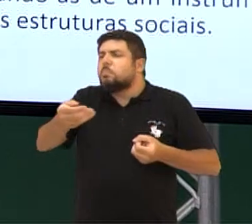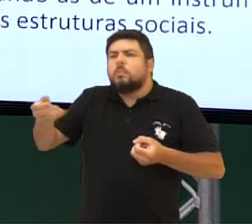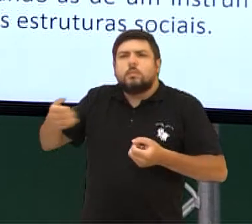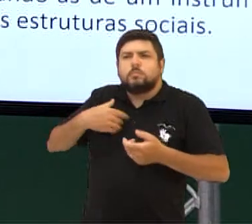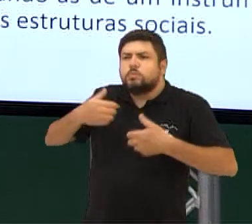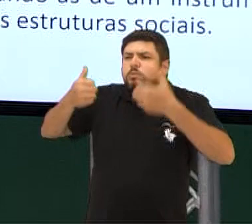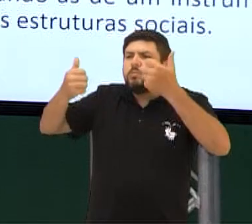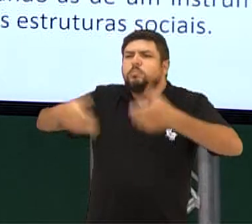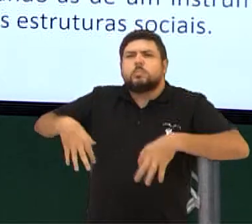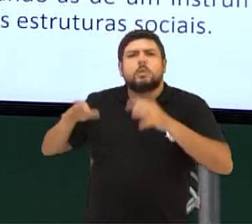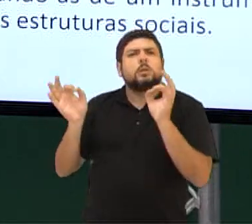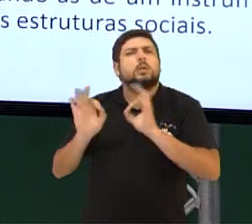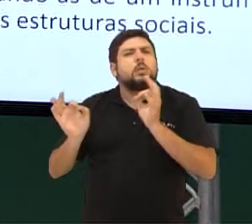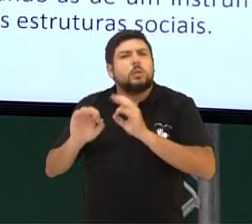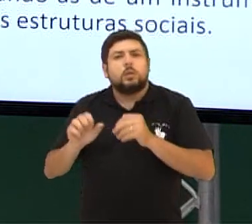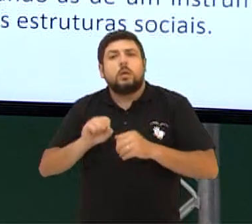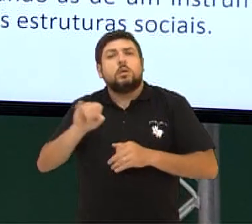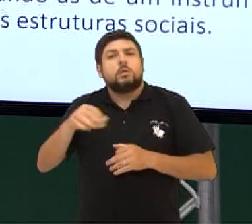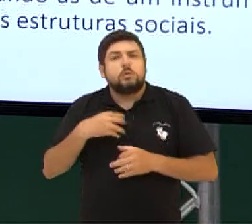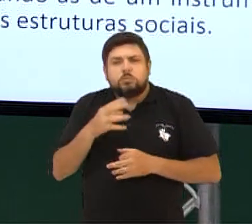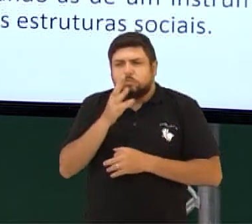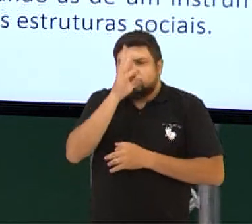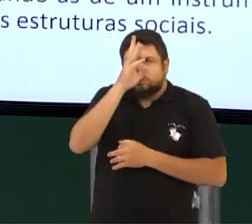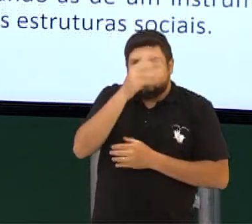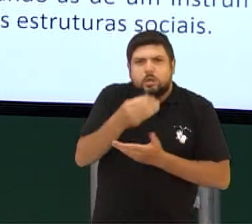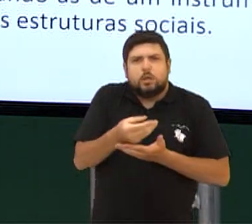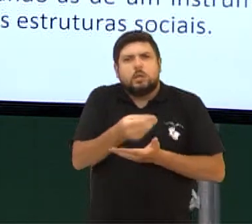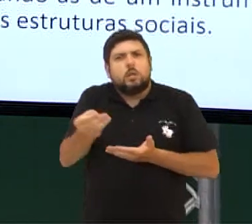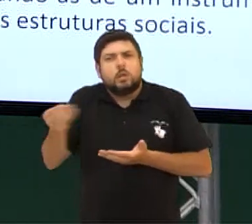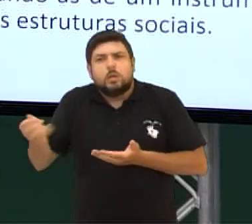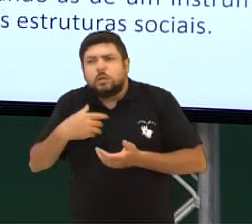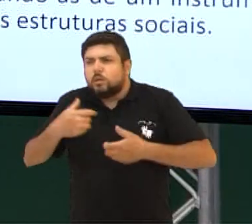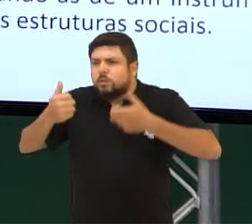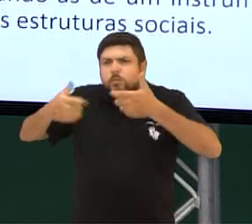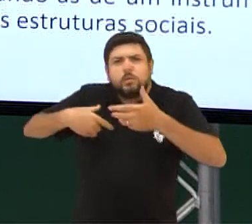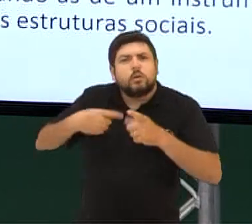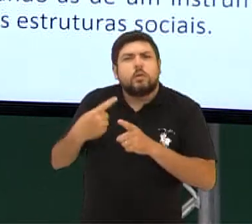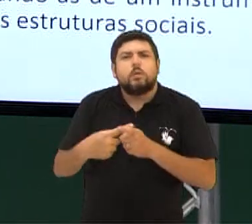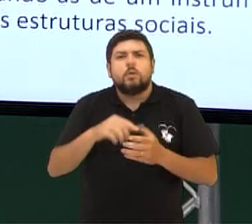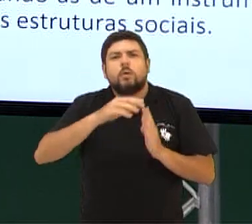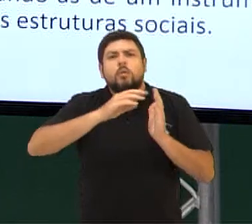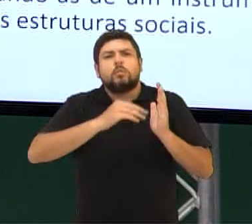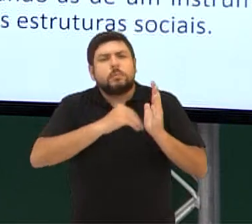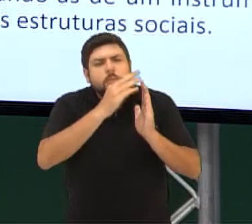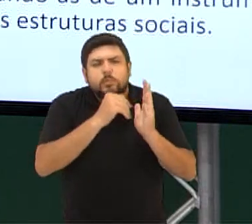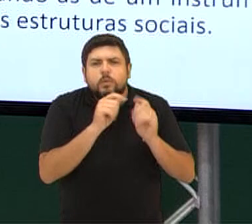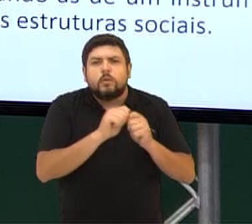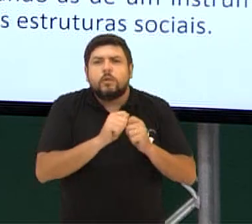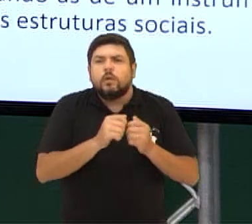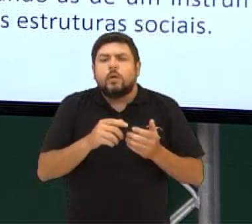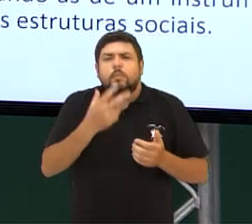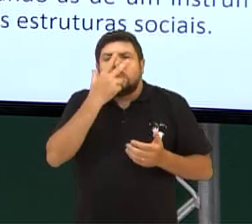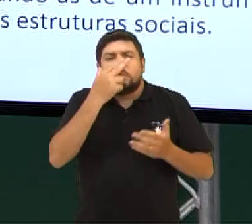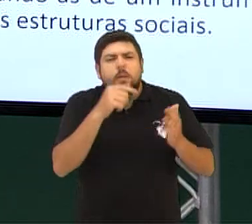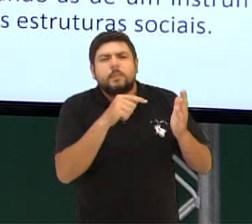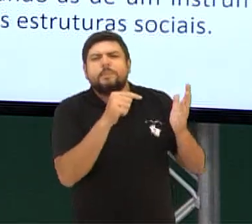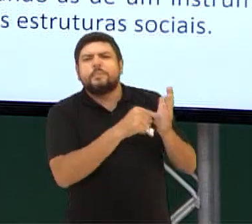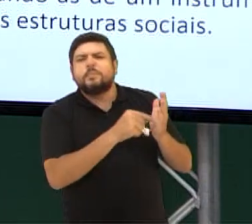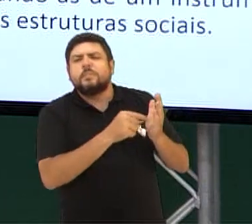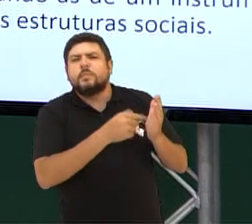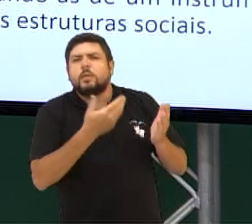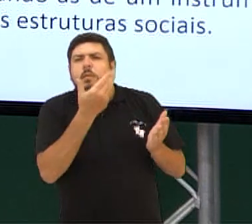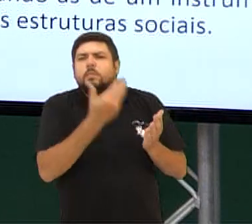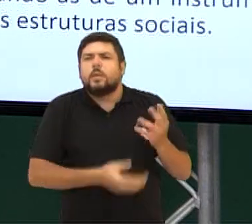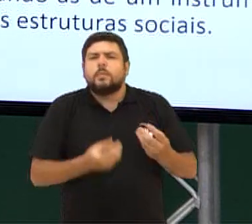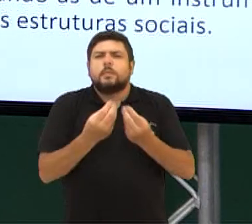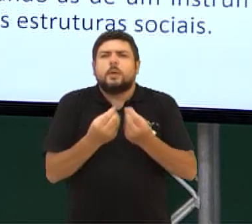momento histórico que ela foi produzida, sem entender por que o artista produziu aquilo, eu vou desgastando essa obra de arte, vou